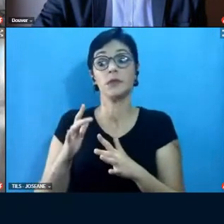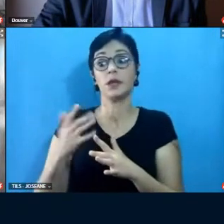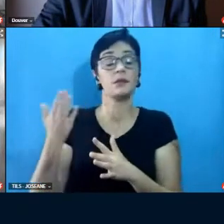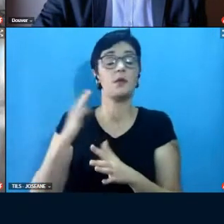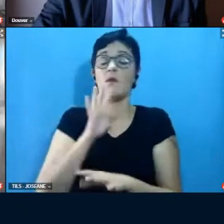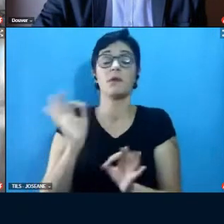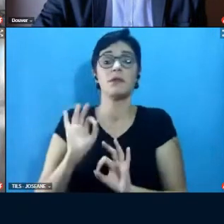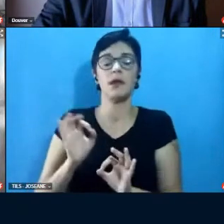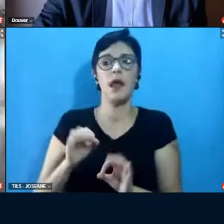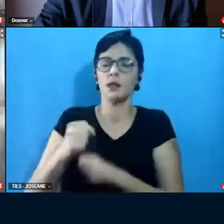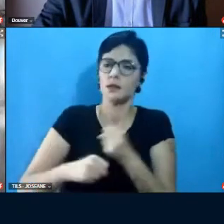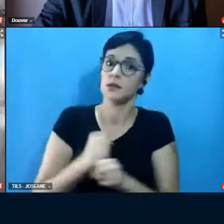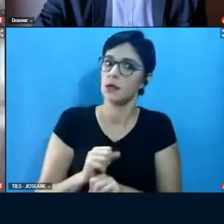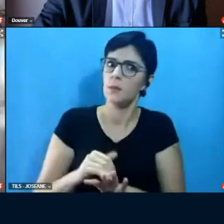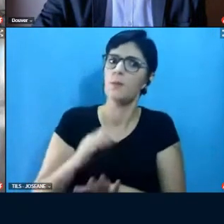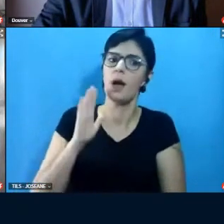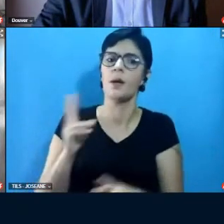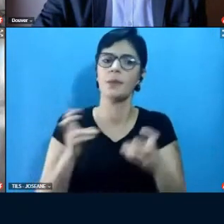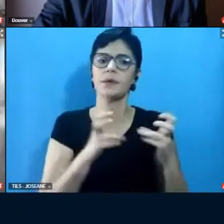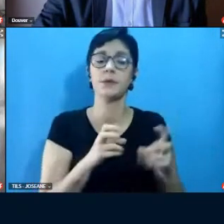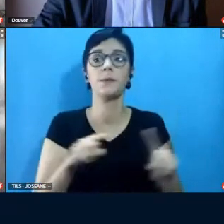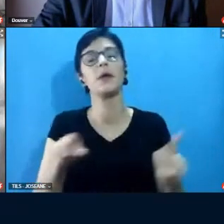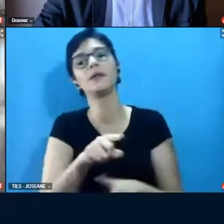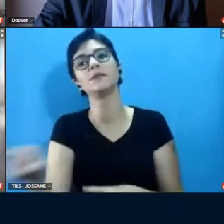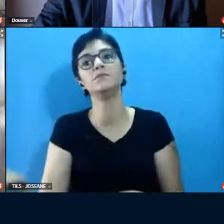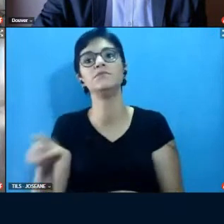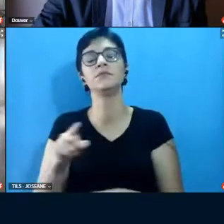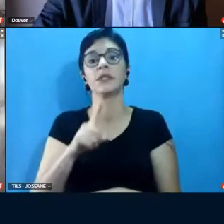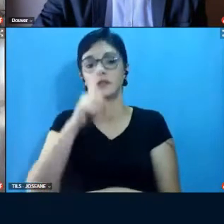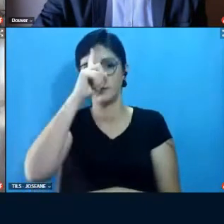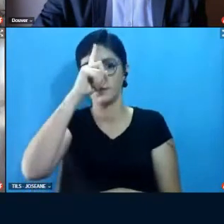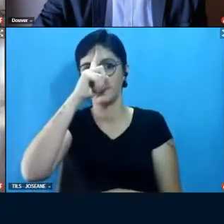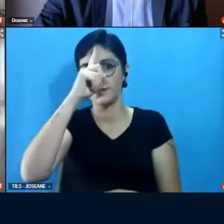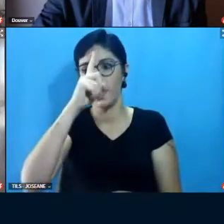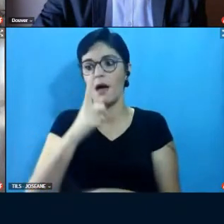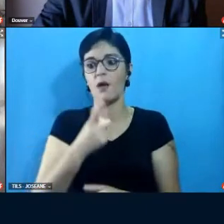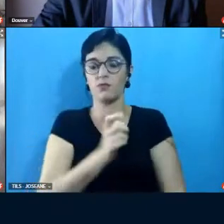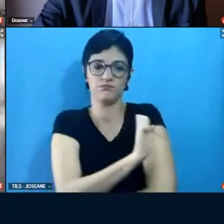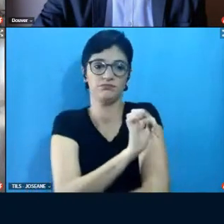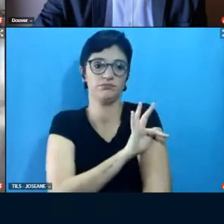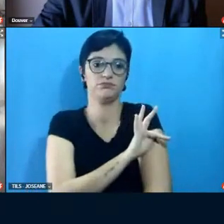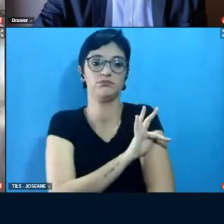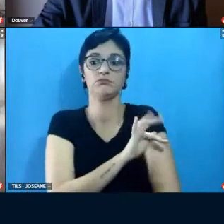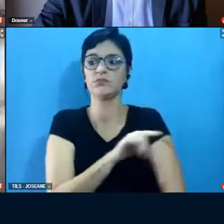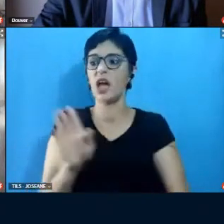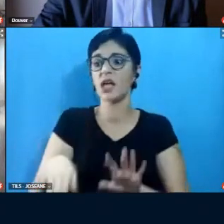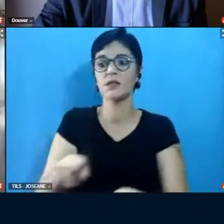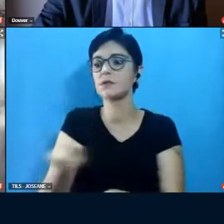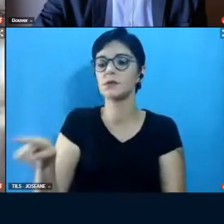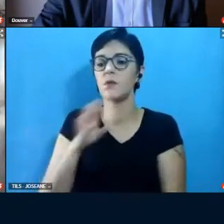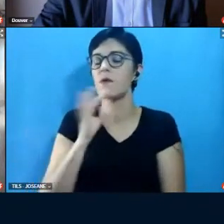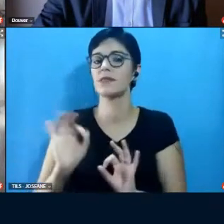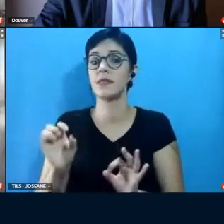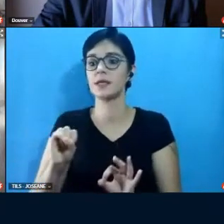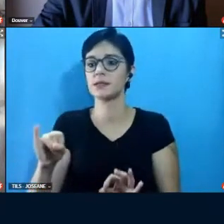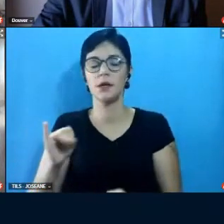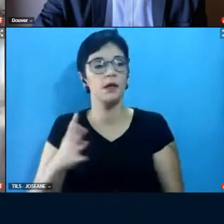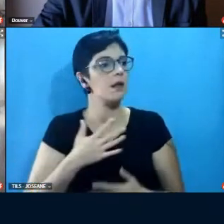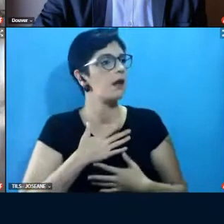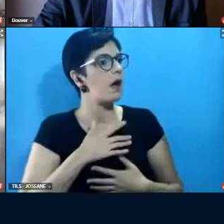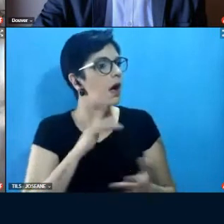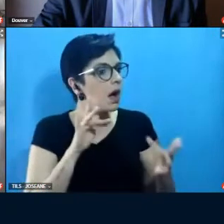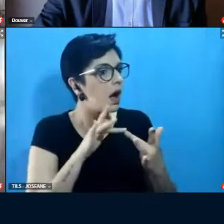não conhecem. Então, quando eles gostam, é inspiração, assim, que eles nos dão para conseguir atingir o coraçãozinho de cada criancinha que a